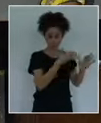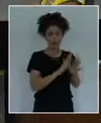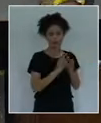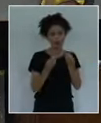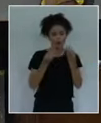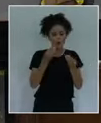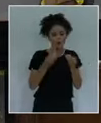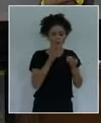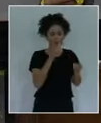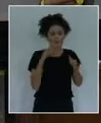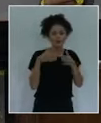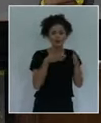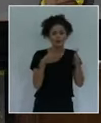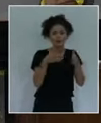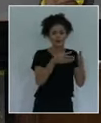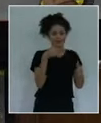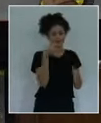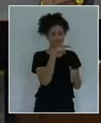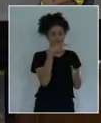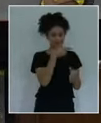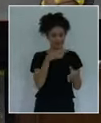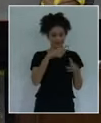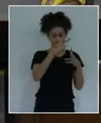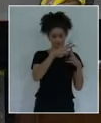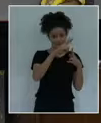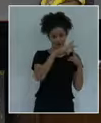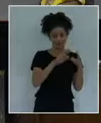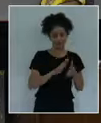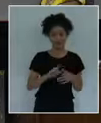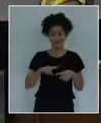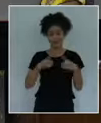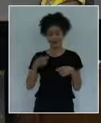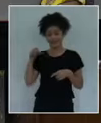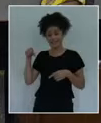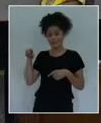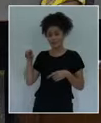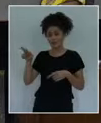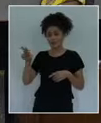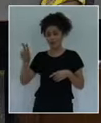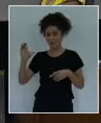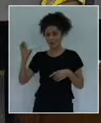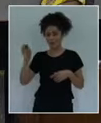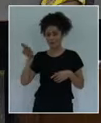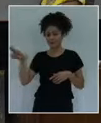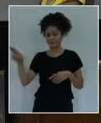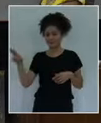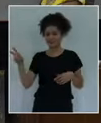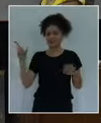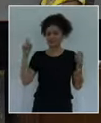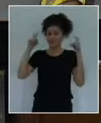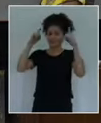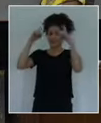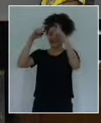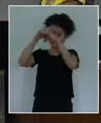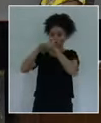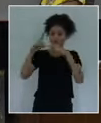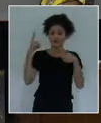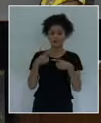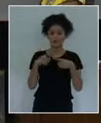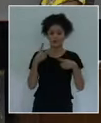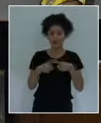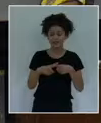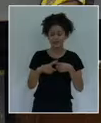do Ribeirão Voaçu é muito mais complicado, porque a gente não tem cidade a montante, a cabeceira ela é bem próxima, o